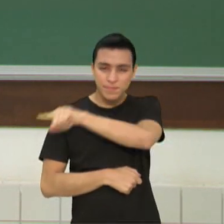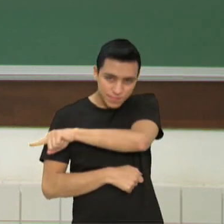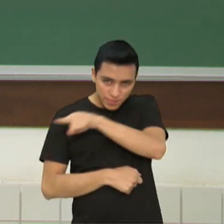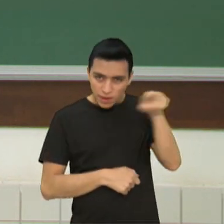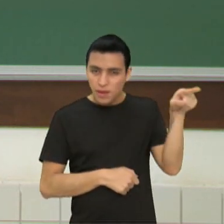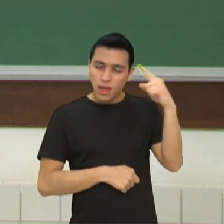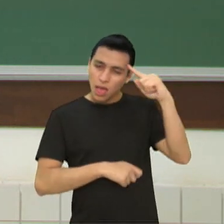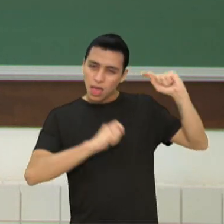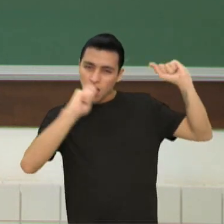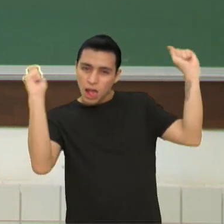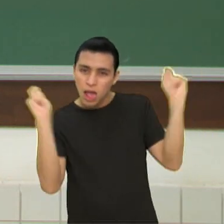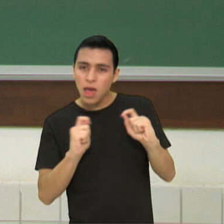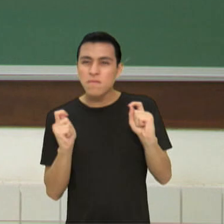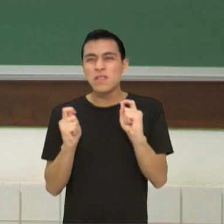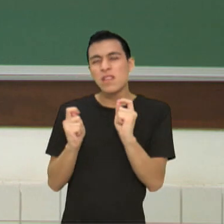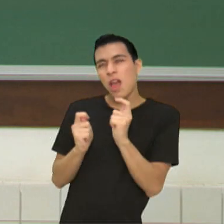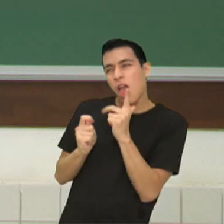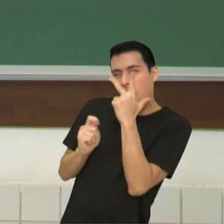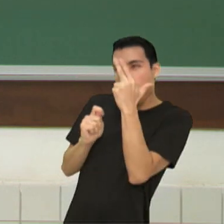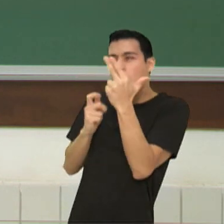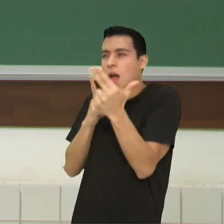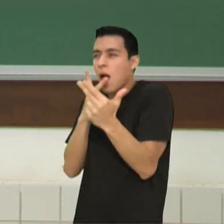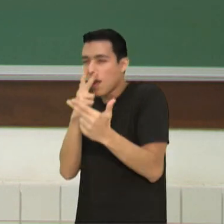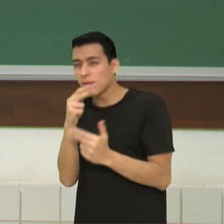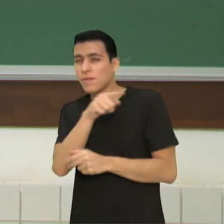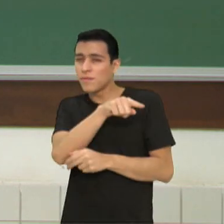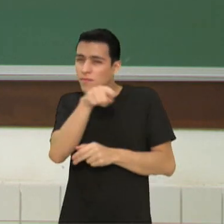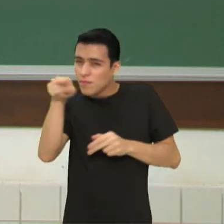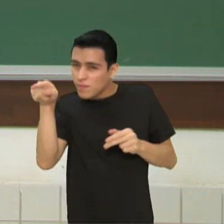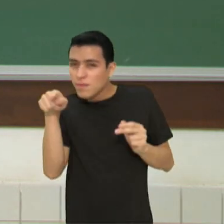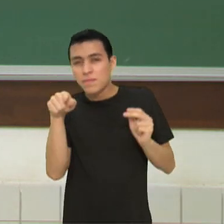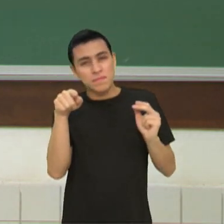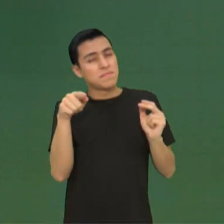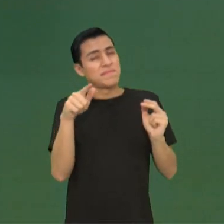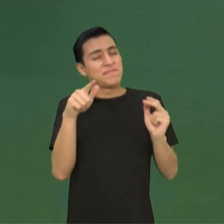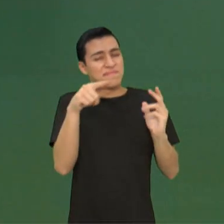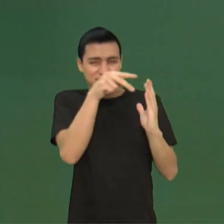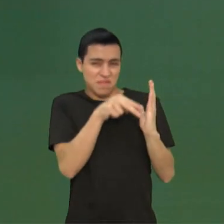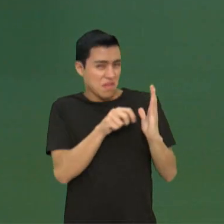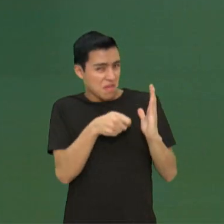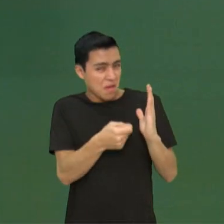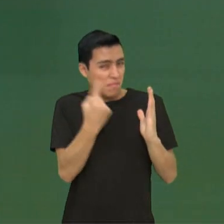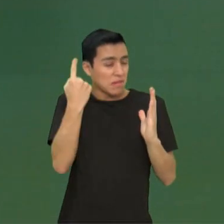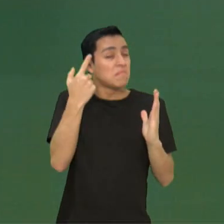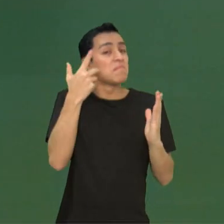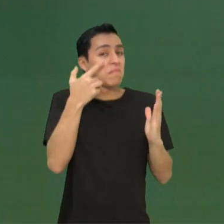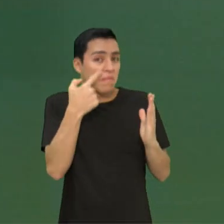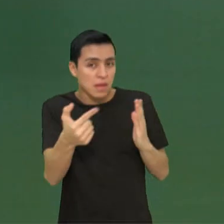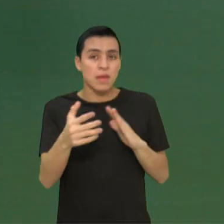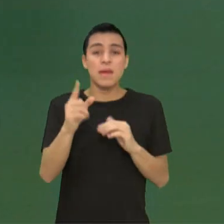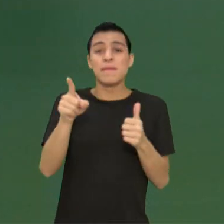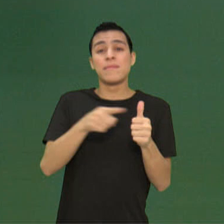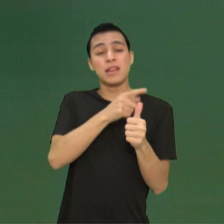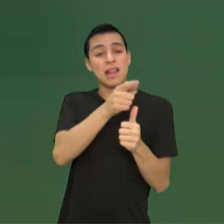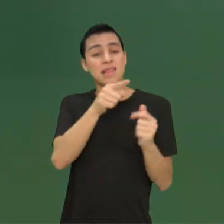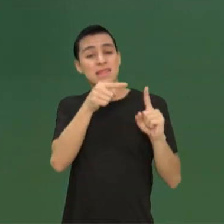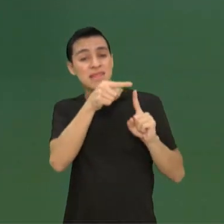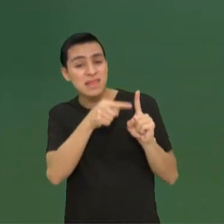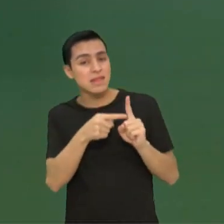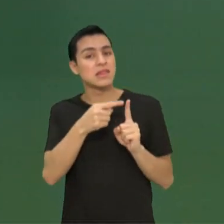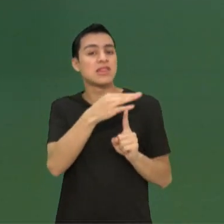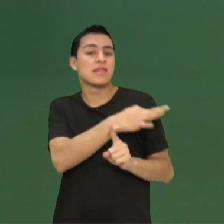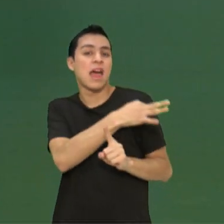a capacidade de vocês de suposição. Provavelmente vocês não tenham lido a respeito disso. As primeiras técnicas de vacina